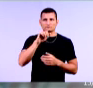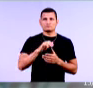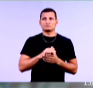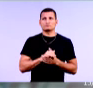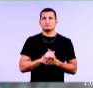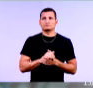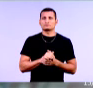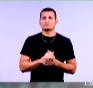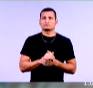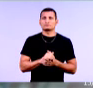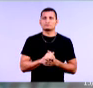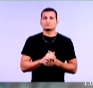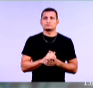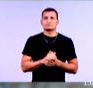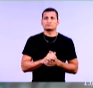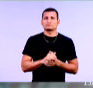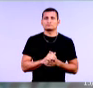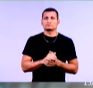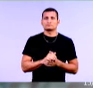essa palavra, vou marcar aqui.